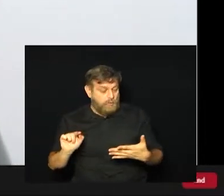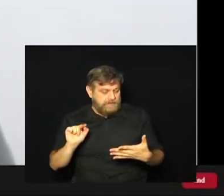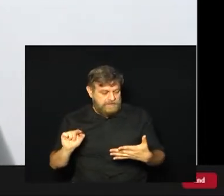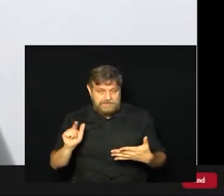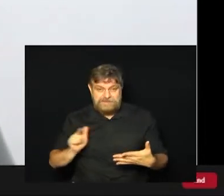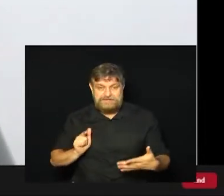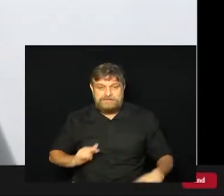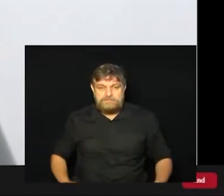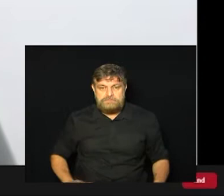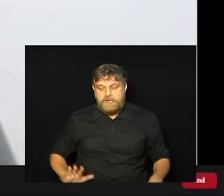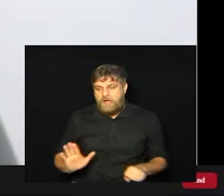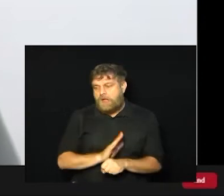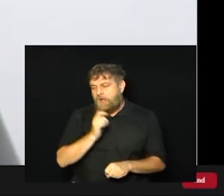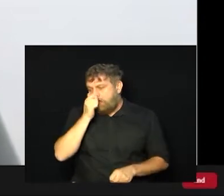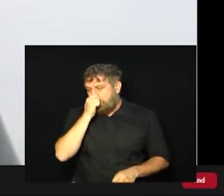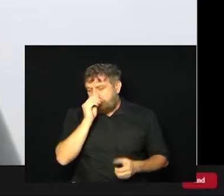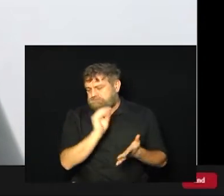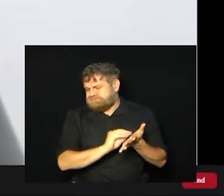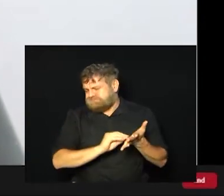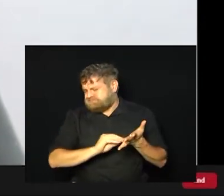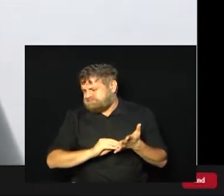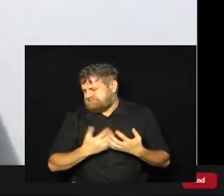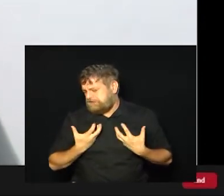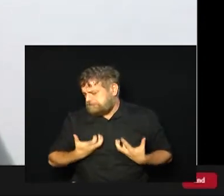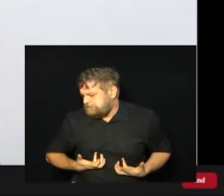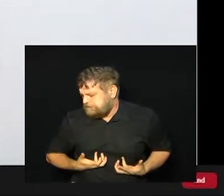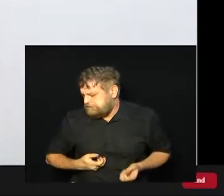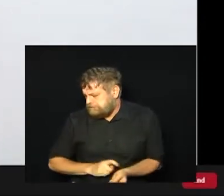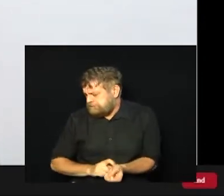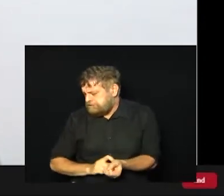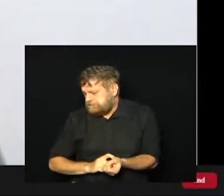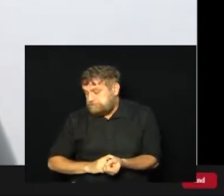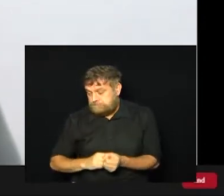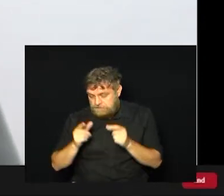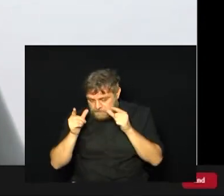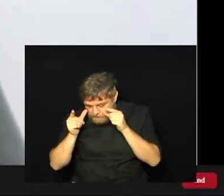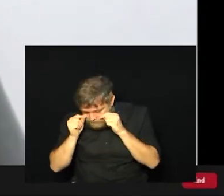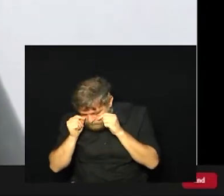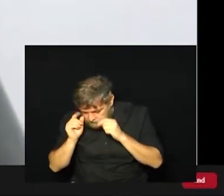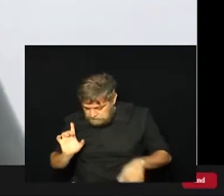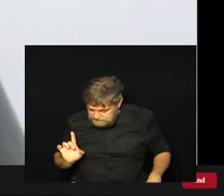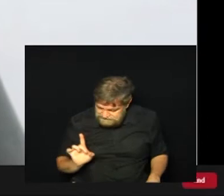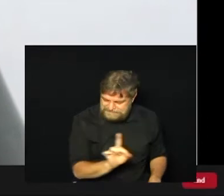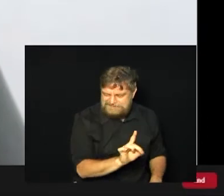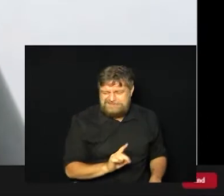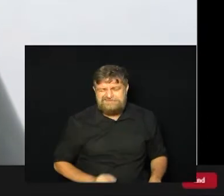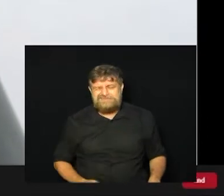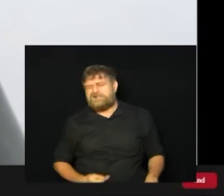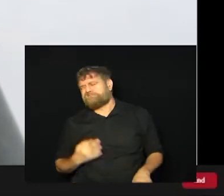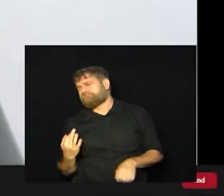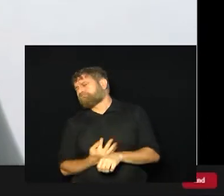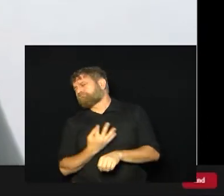Aí o que acontece? Eu começo a ficar estressado, a dormir menos, porque eu tenho que ir mais cedo para a academia. Então,